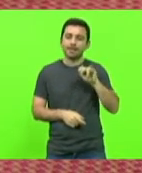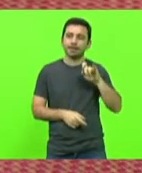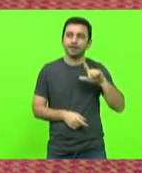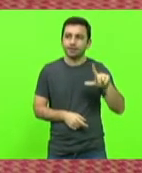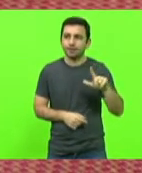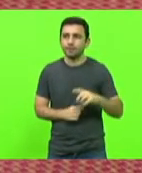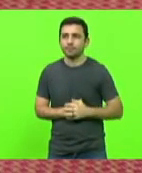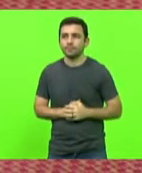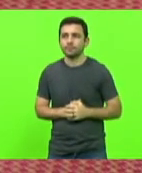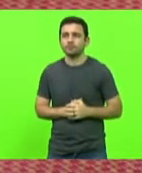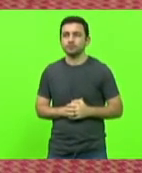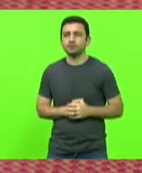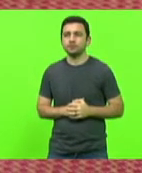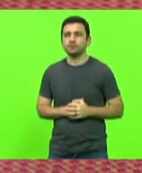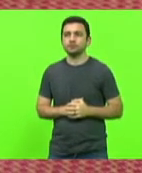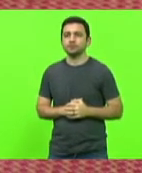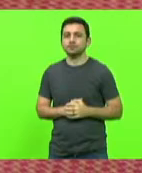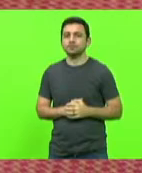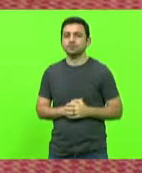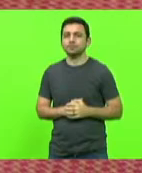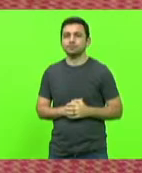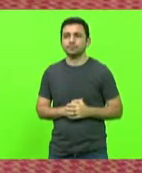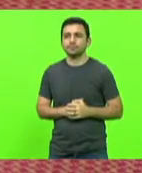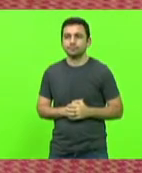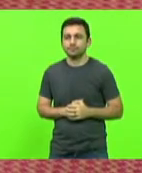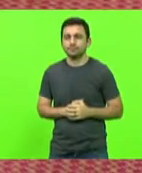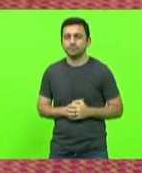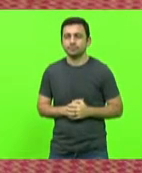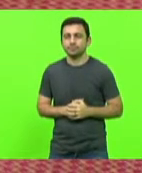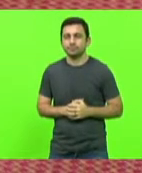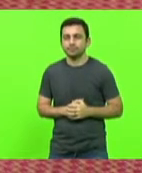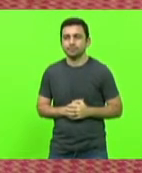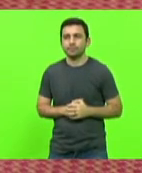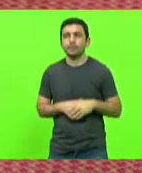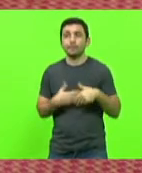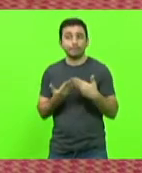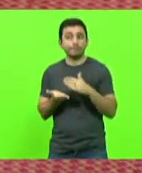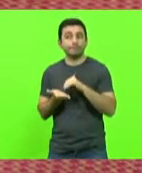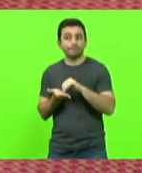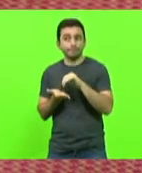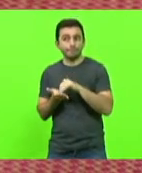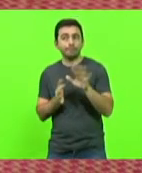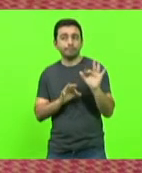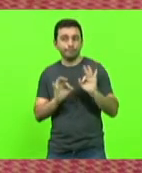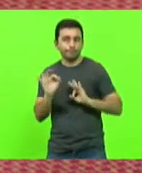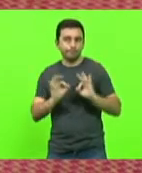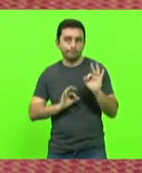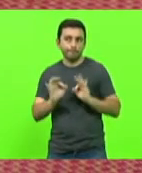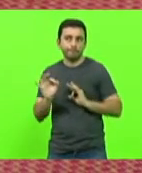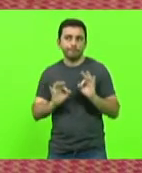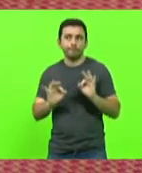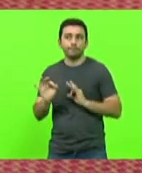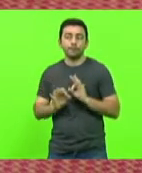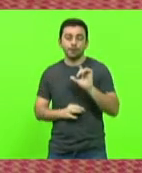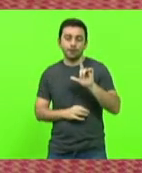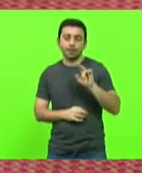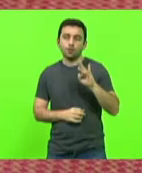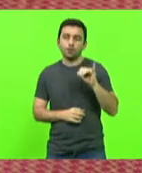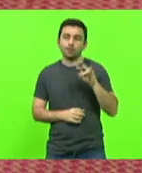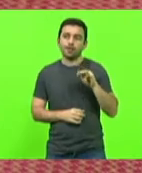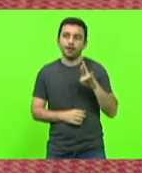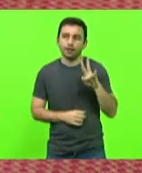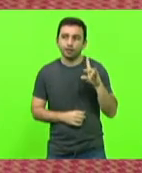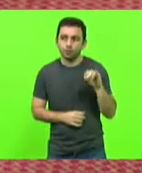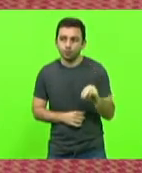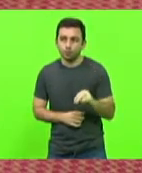Mais 30 segundos, deputado. Miguel Piccolo, secretário de Administração e Planejamento, e o Leonardo Vanzetto,